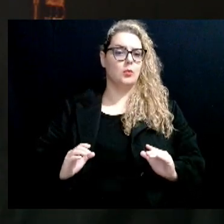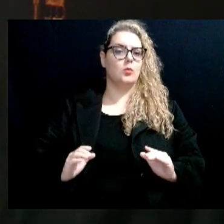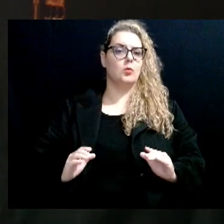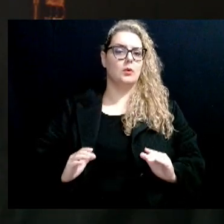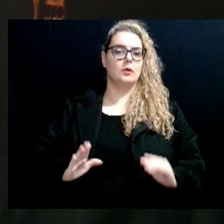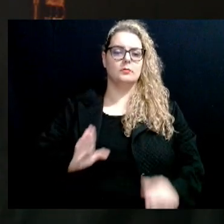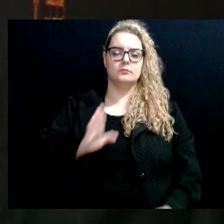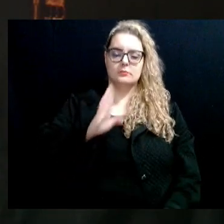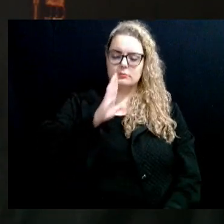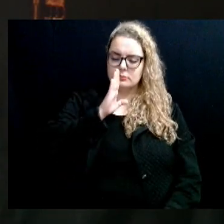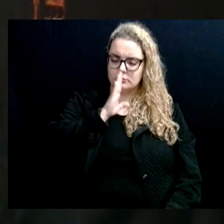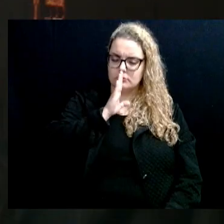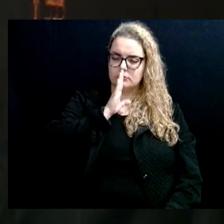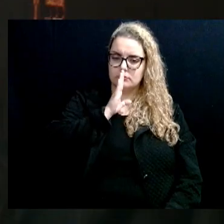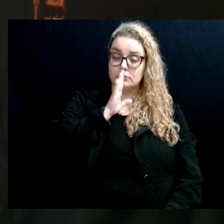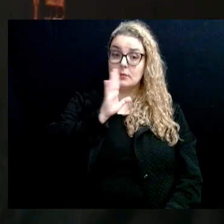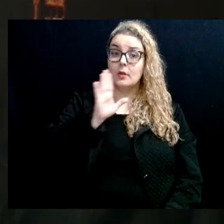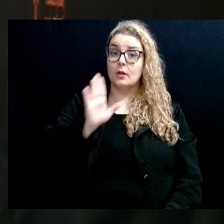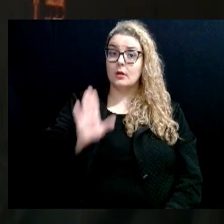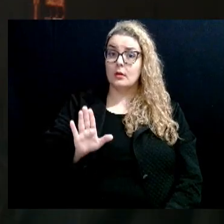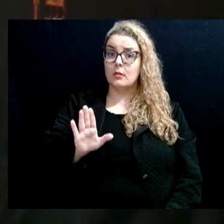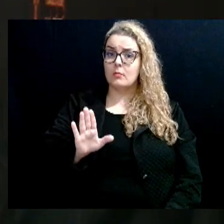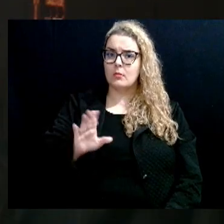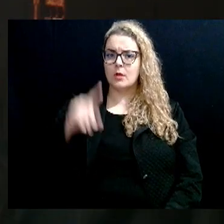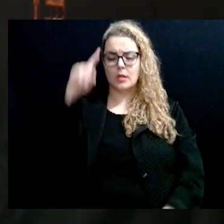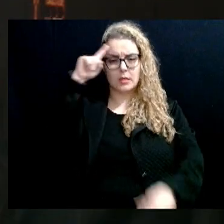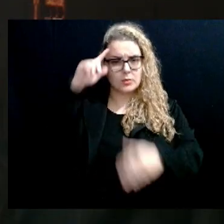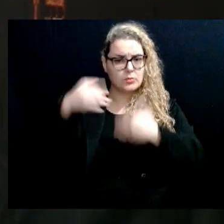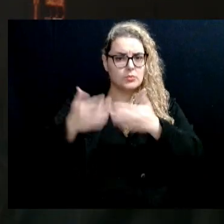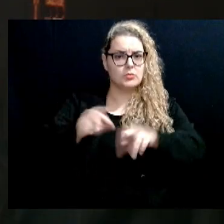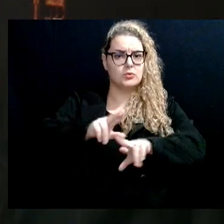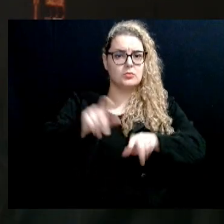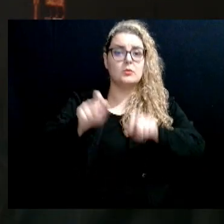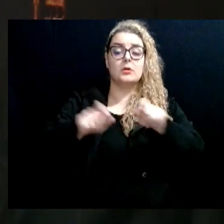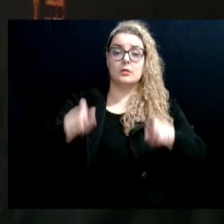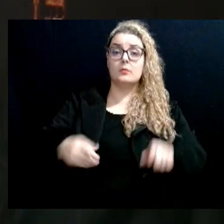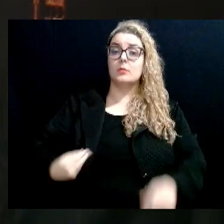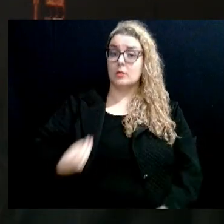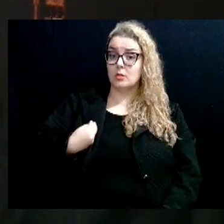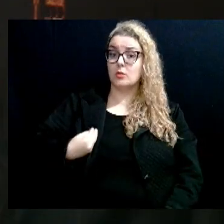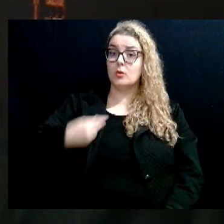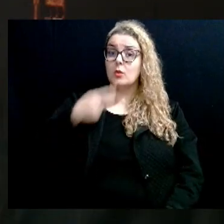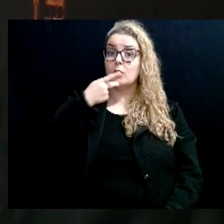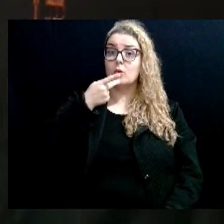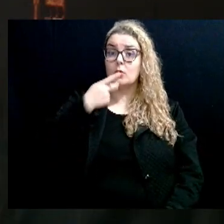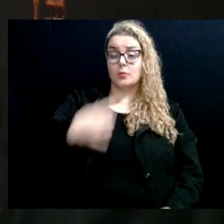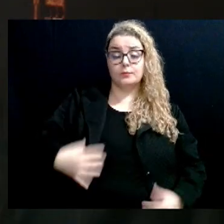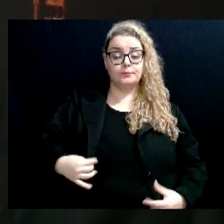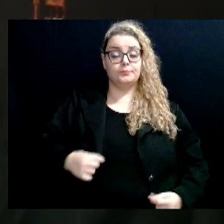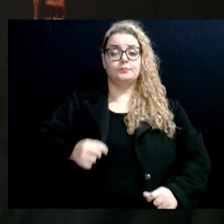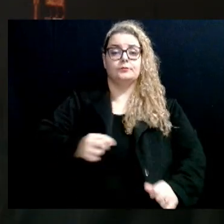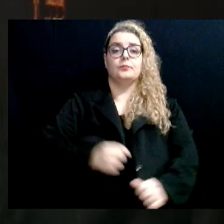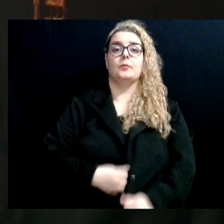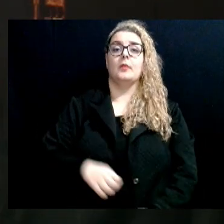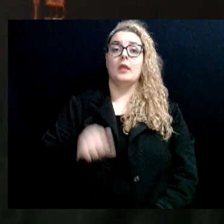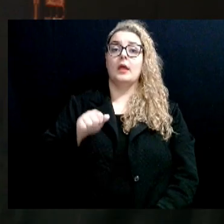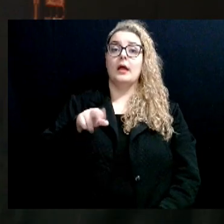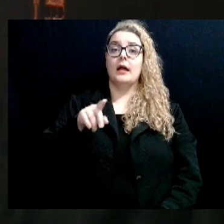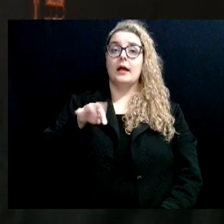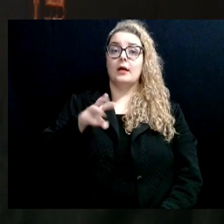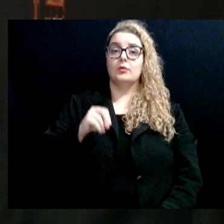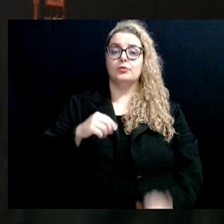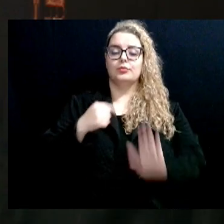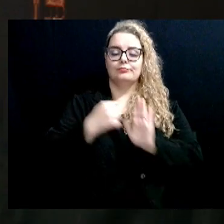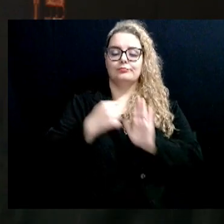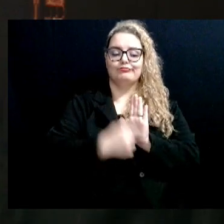silencioso, mas muito presente na vida de muitas pessoas. Vamos falar da autoanulação. Quantas vezes